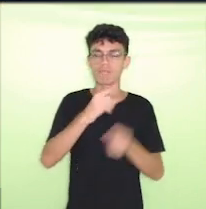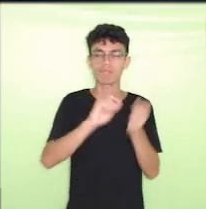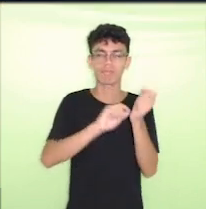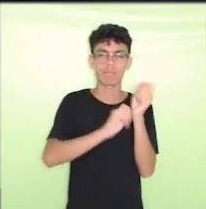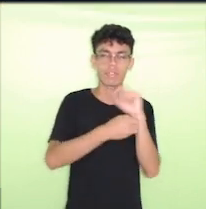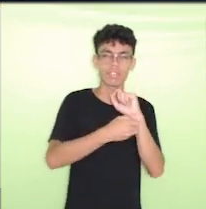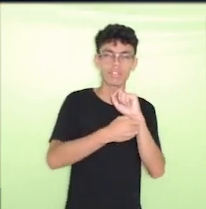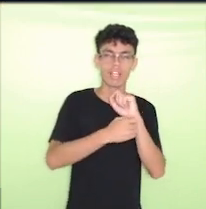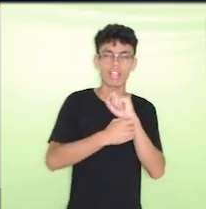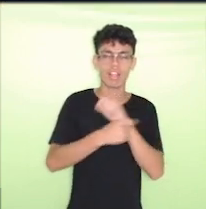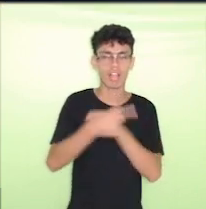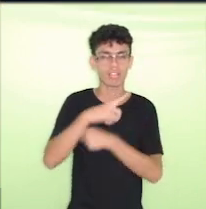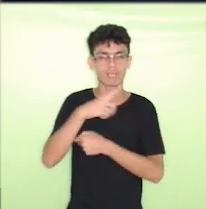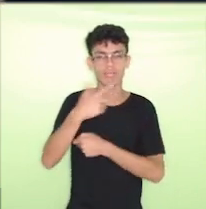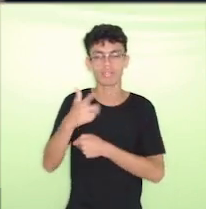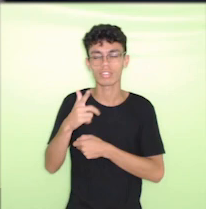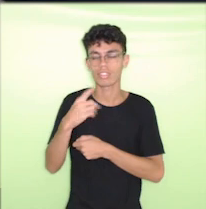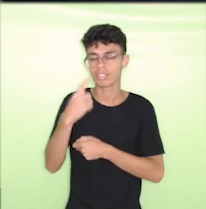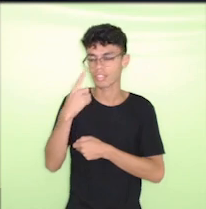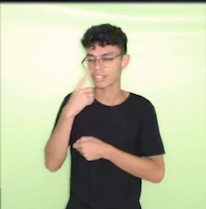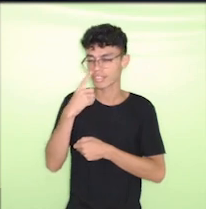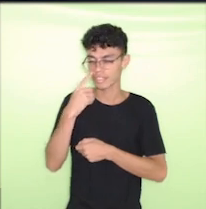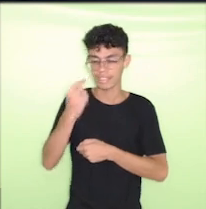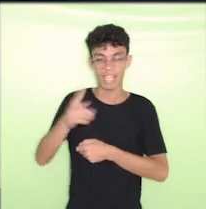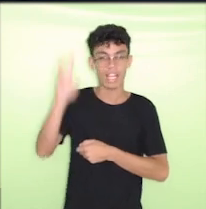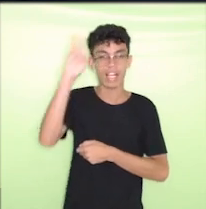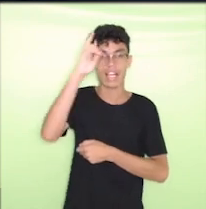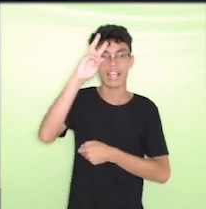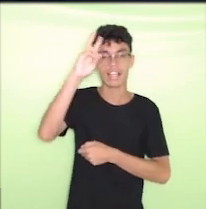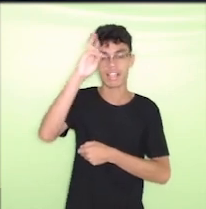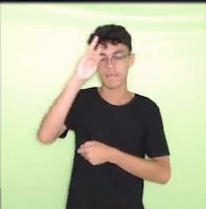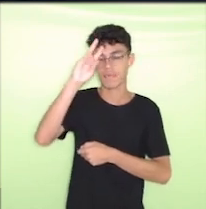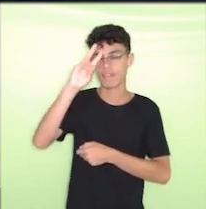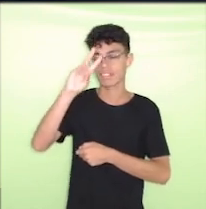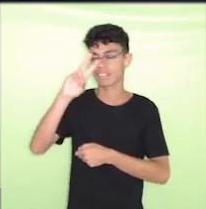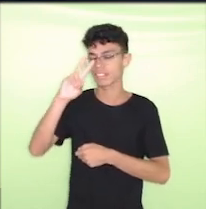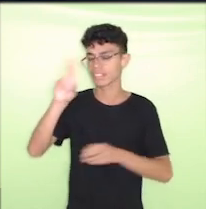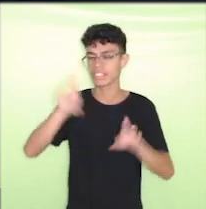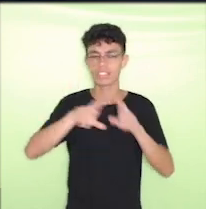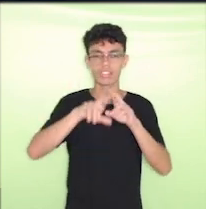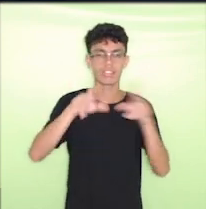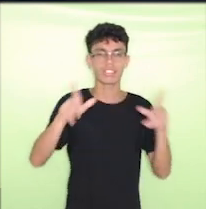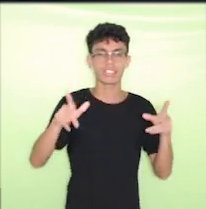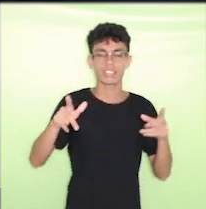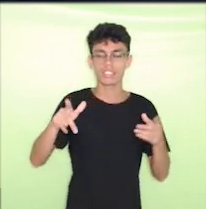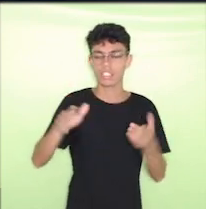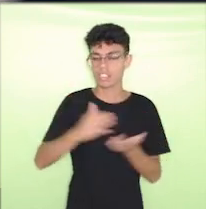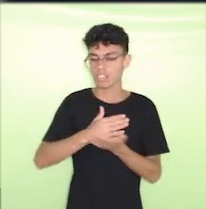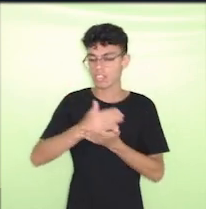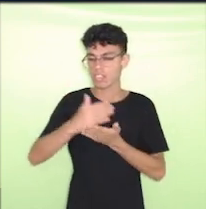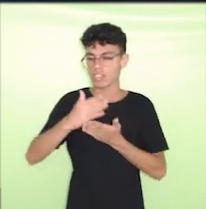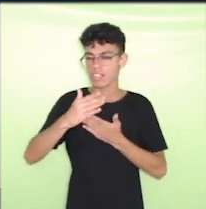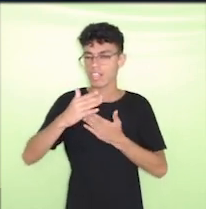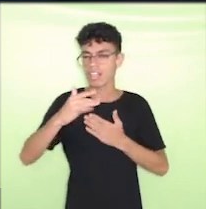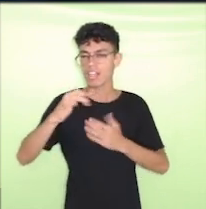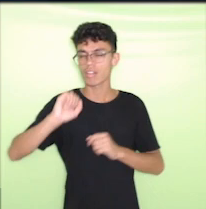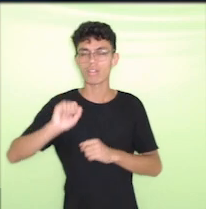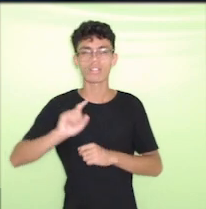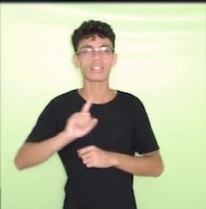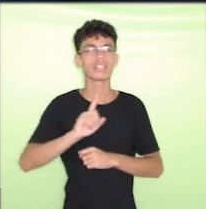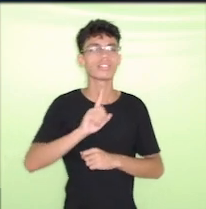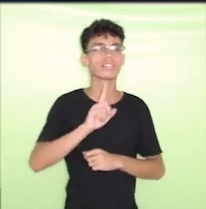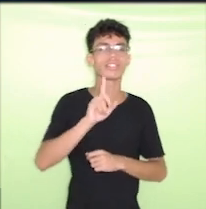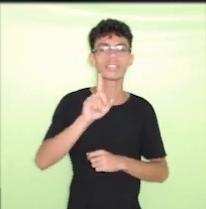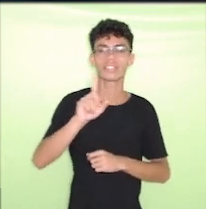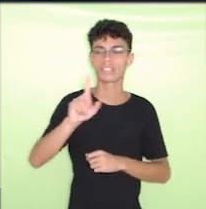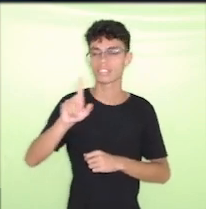sem mistérios. Em mim tudo se fazia tão diferente. De início eu entraria no outro lentamente, assim